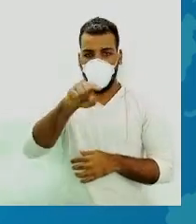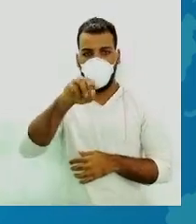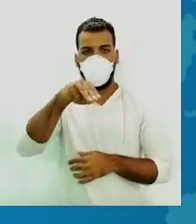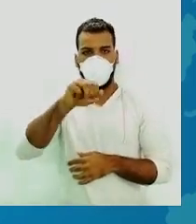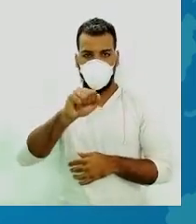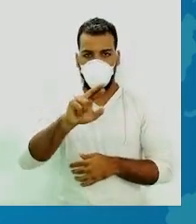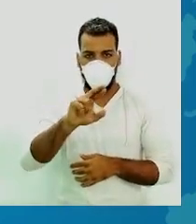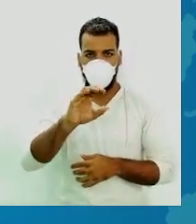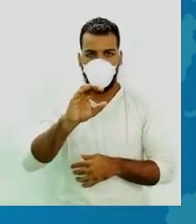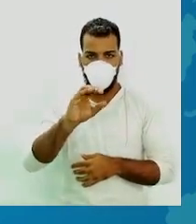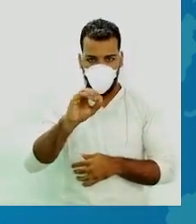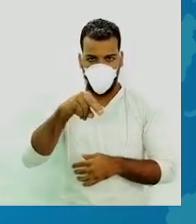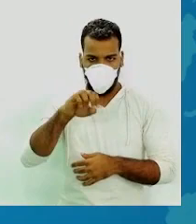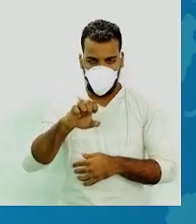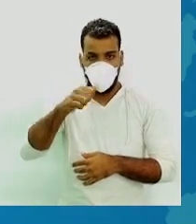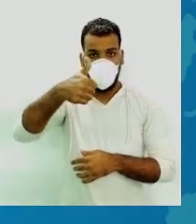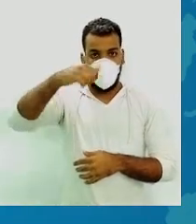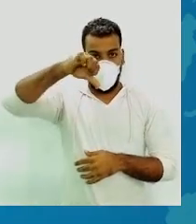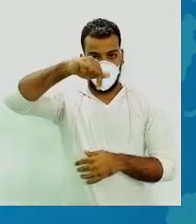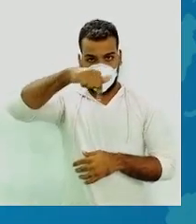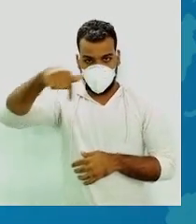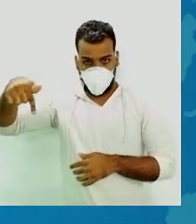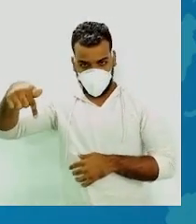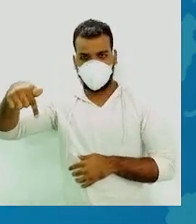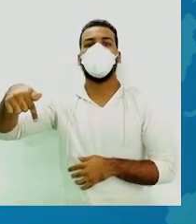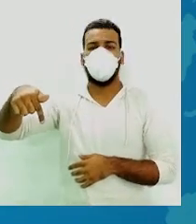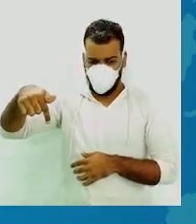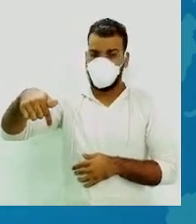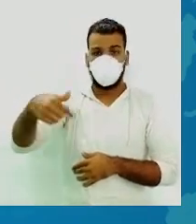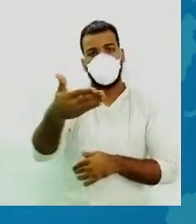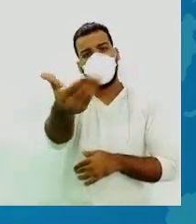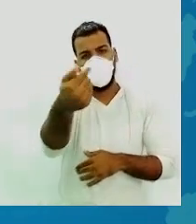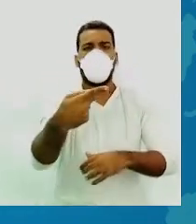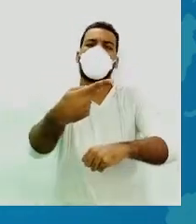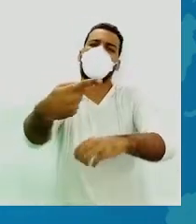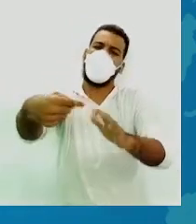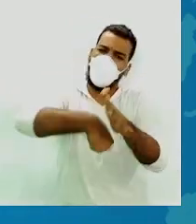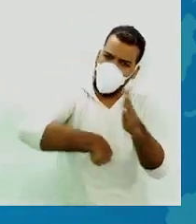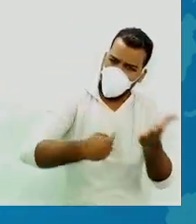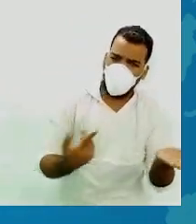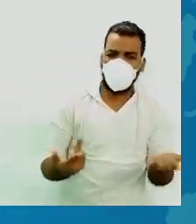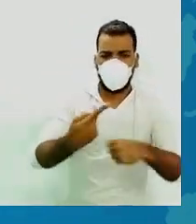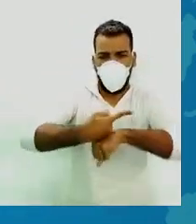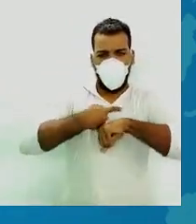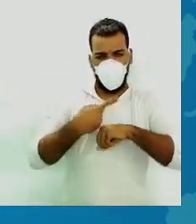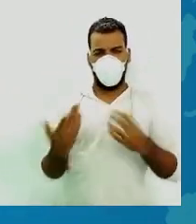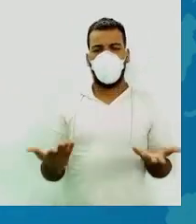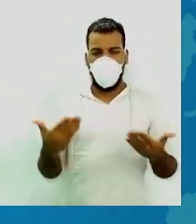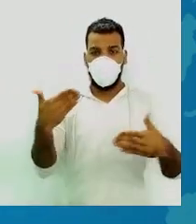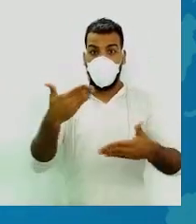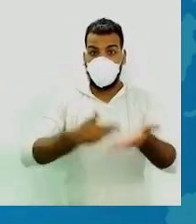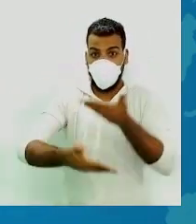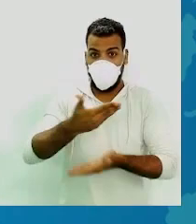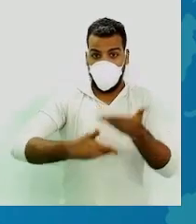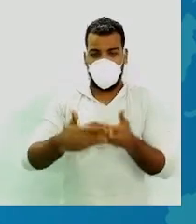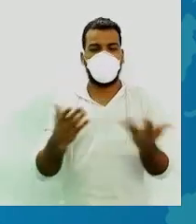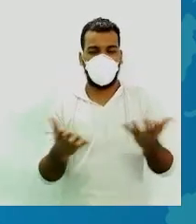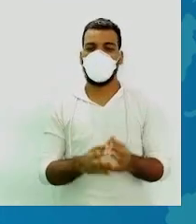@marconi1977. Dessa forma você pode mandar também sua pergunta, interagir conosco, participar. Estamos